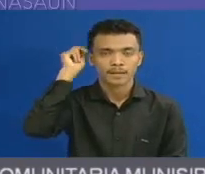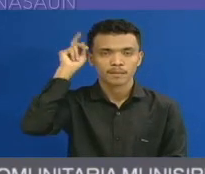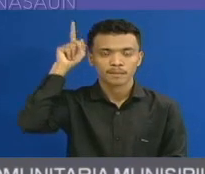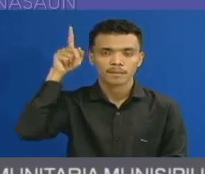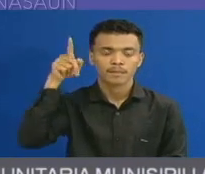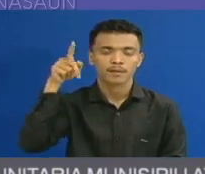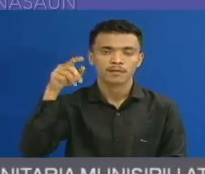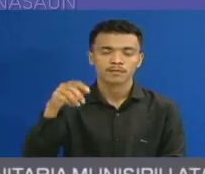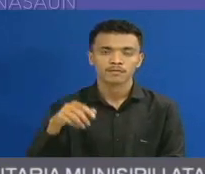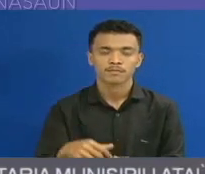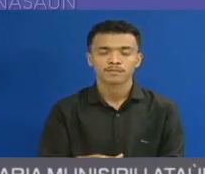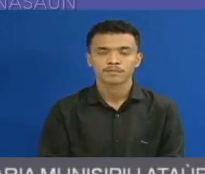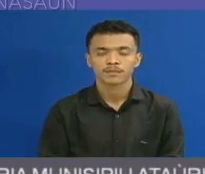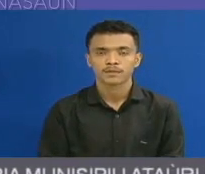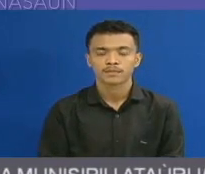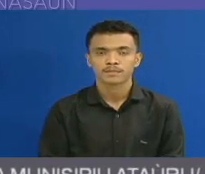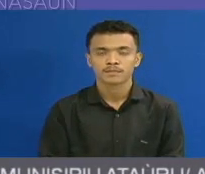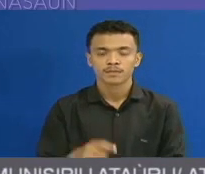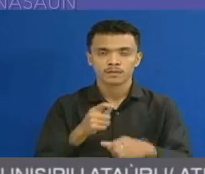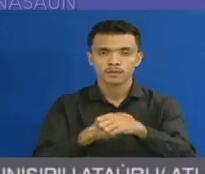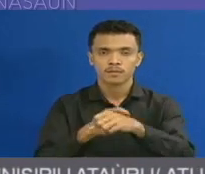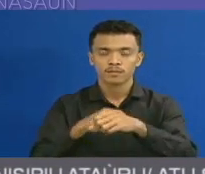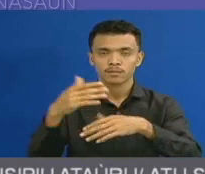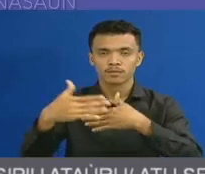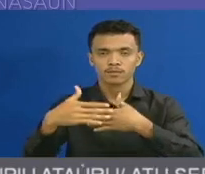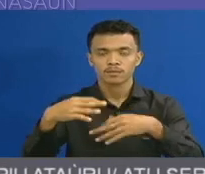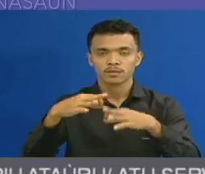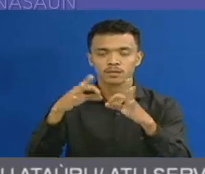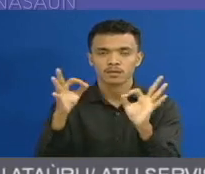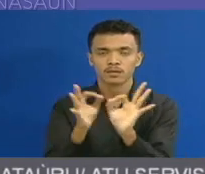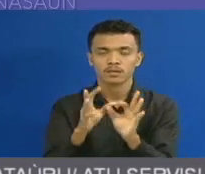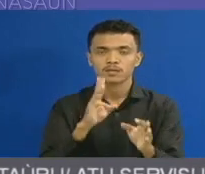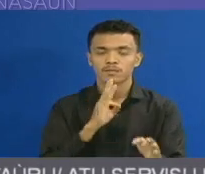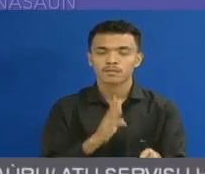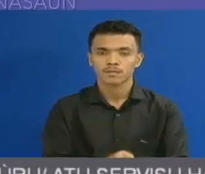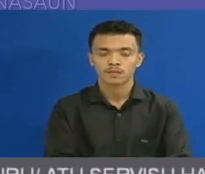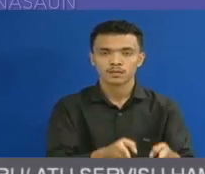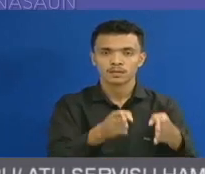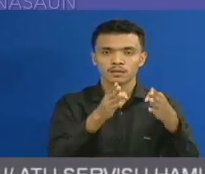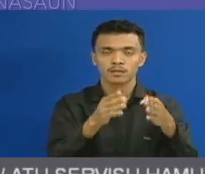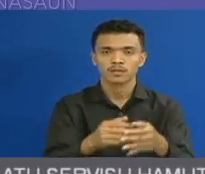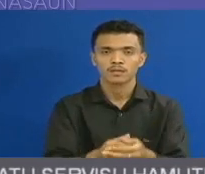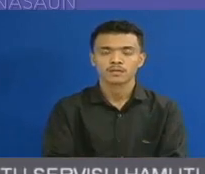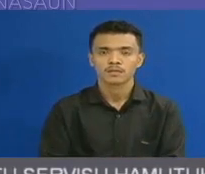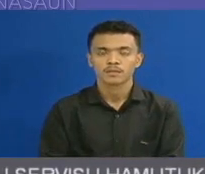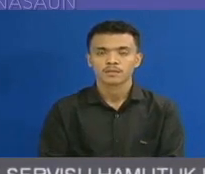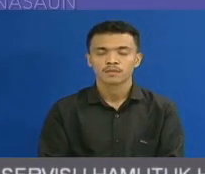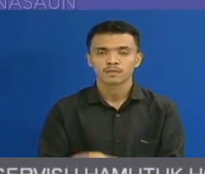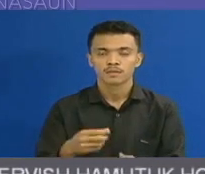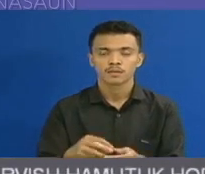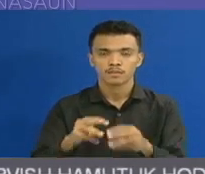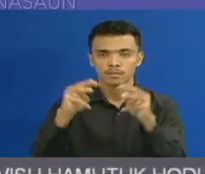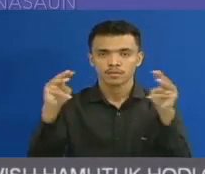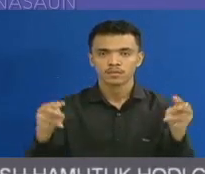Ministeriu Agricultura, Pecuária, Pesca no Florestas, tem pubesi seja dia irrigação em Blaha,